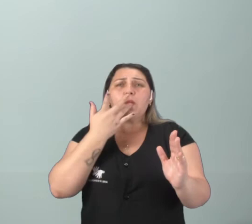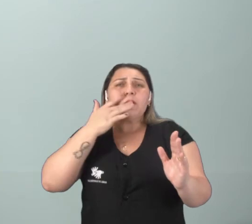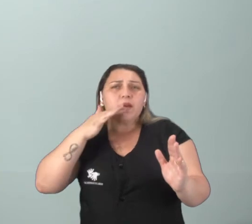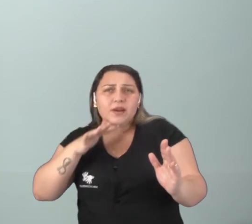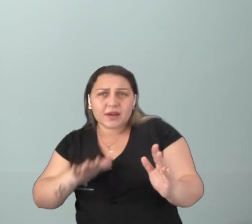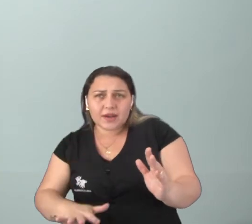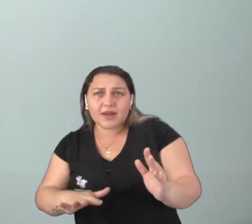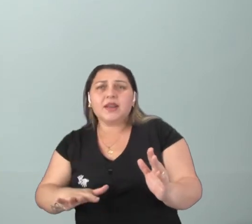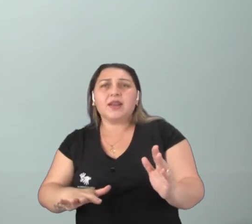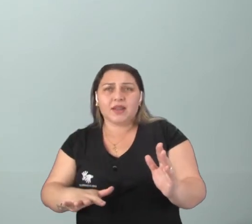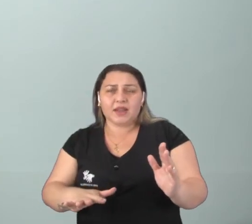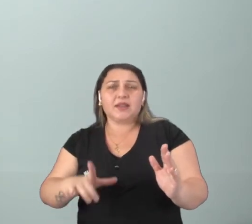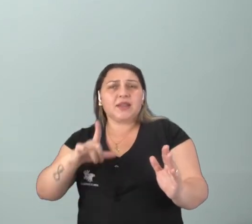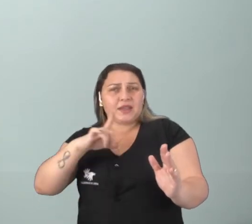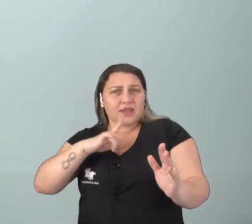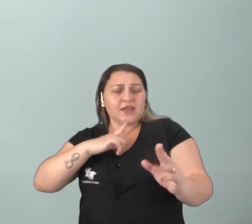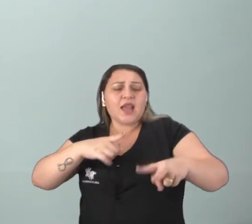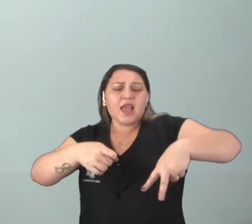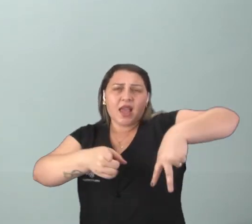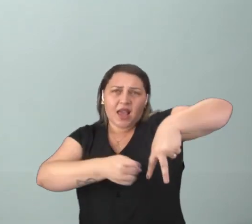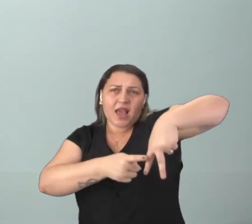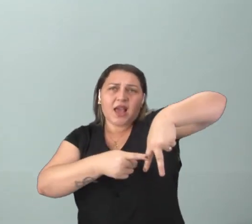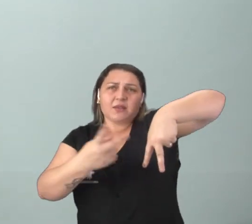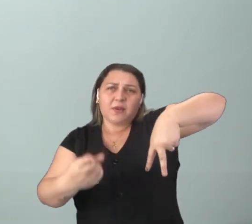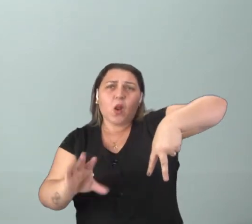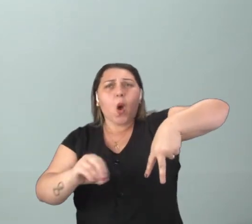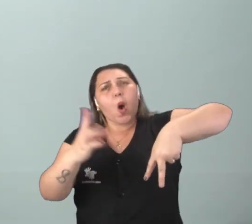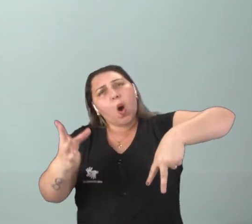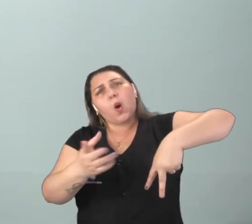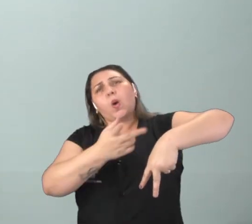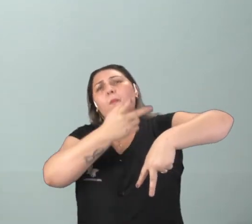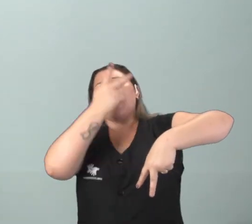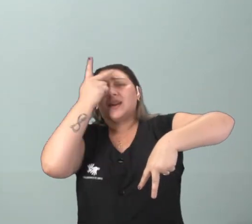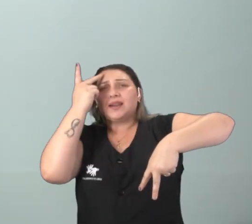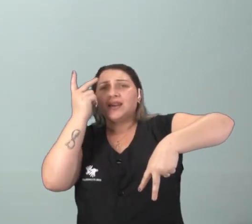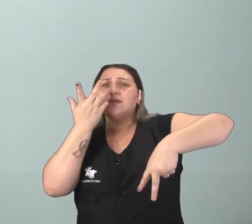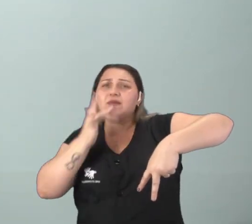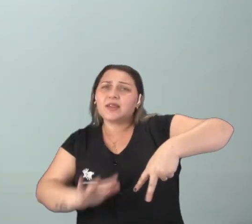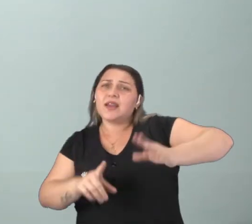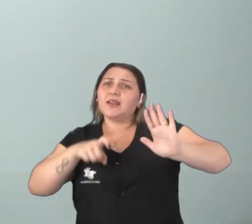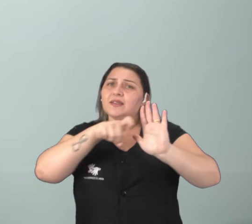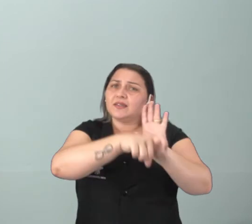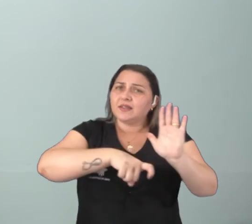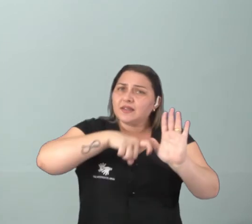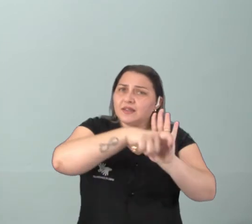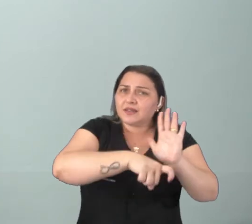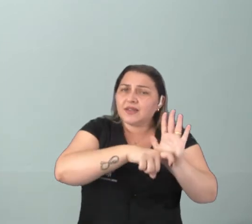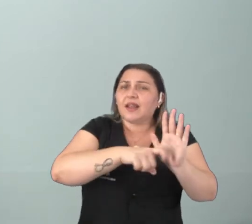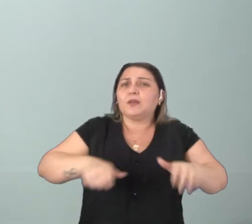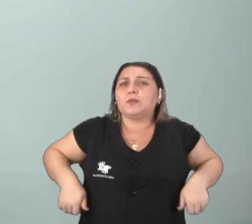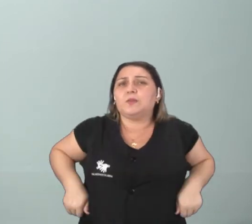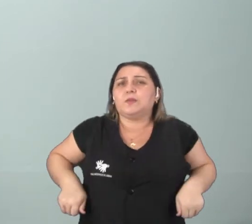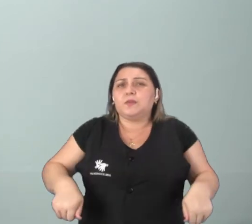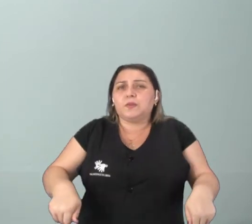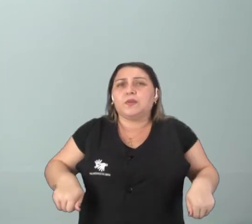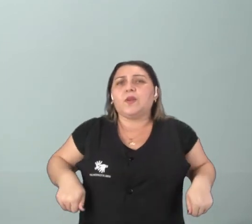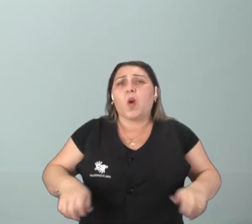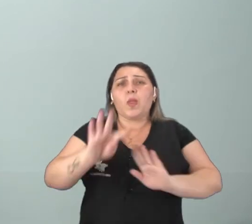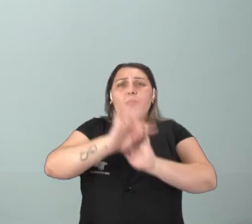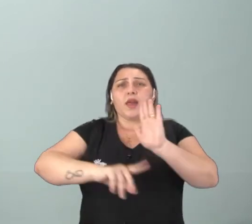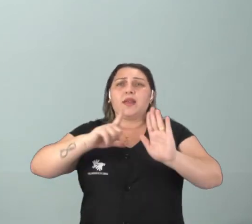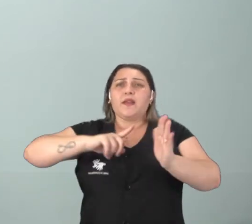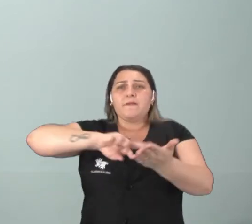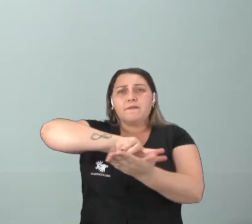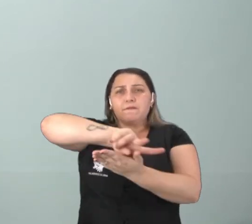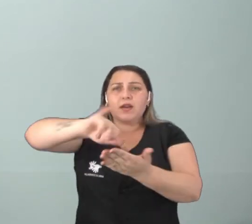criança comum que tem suas pernas ou é uma criança especial que anda de cadeira de rodas? Porque o texto tem várias